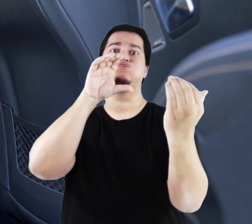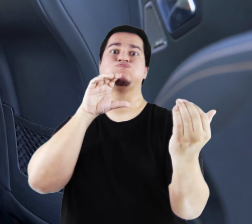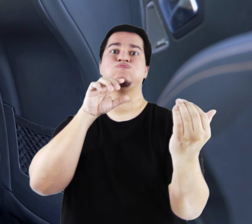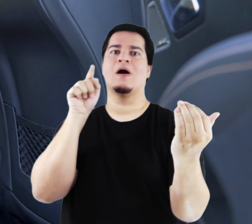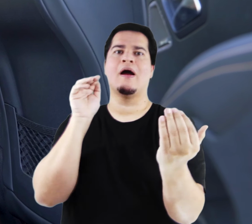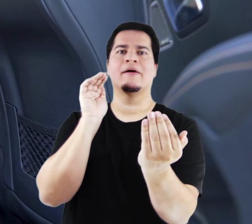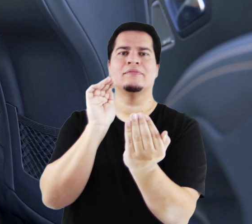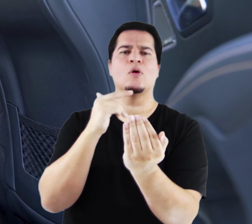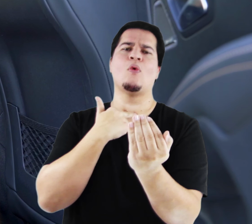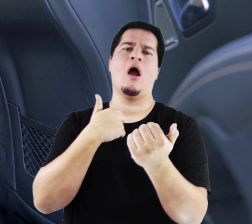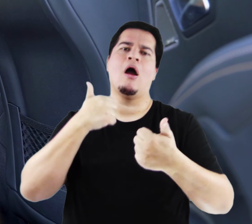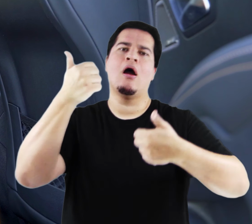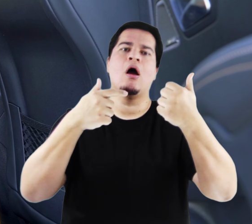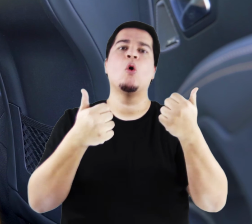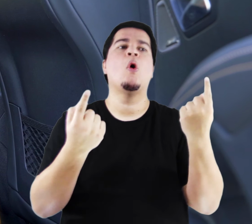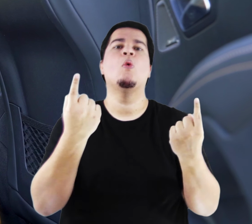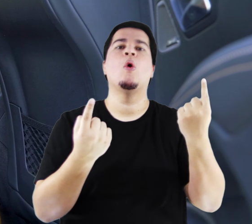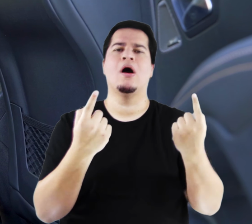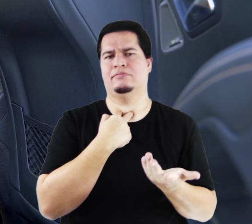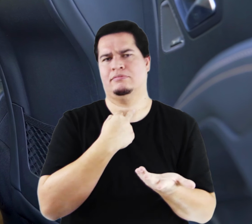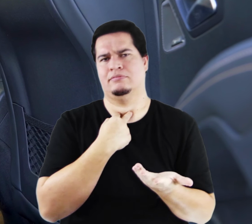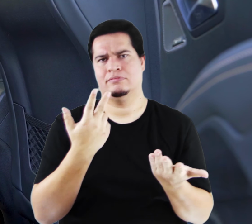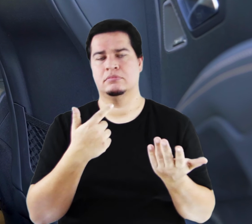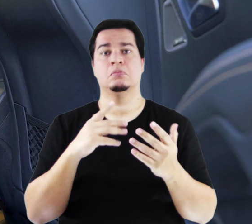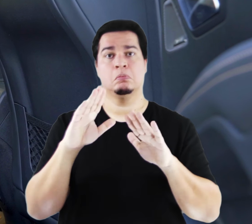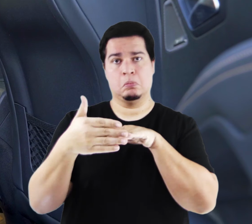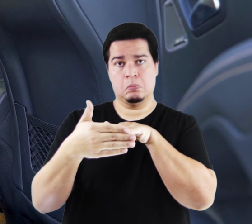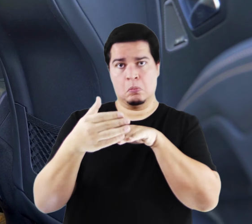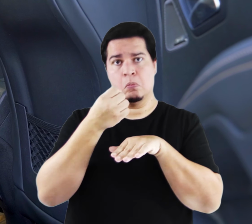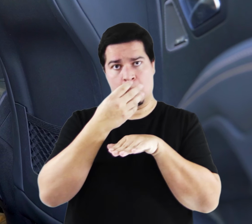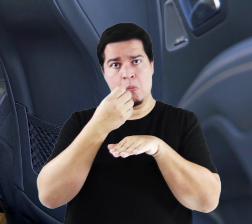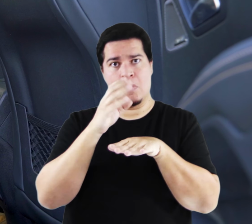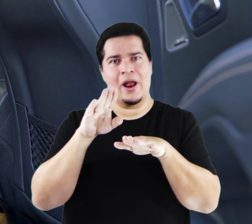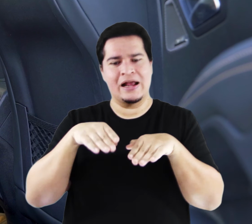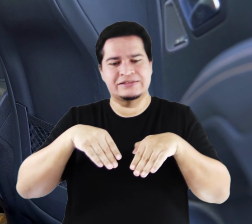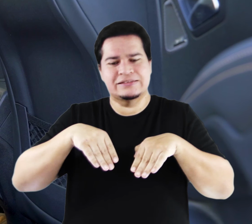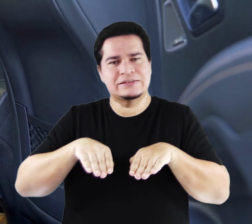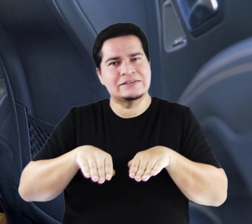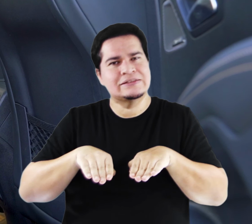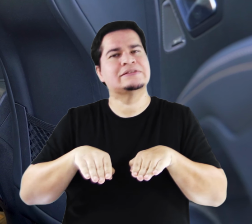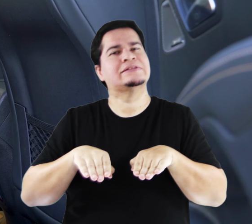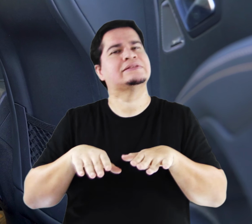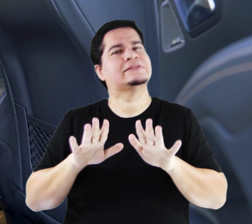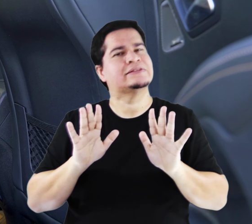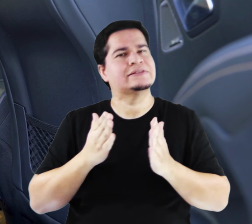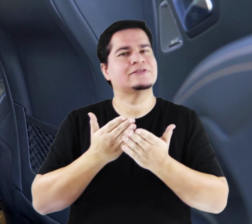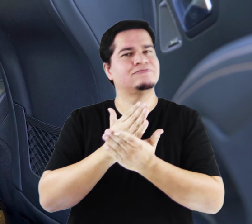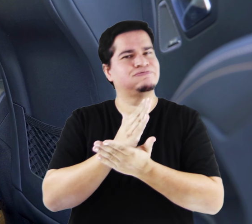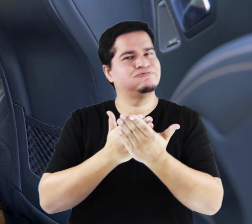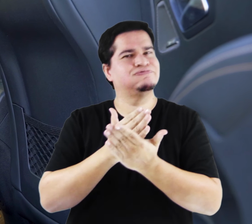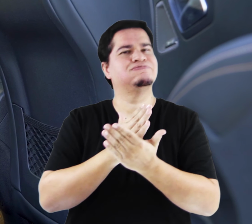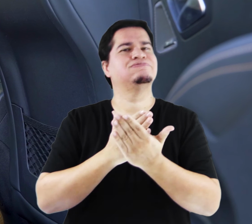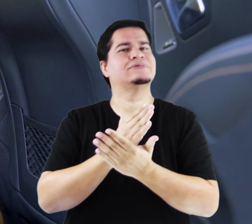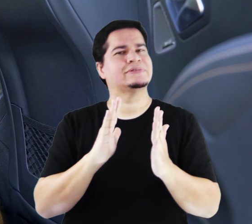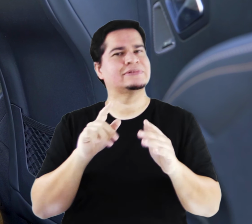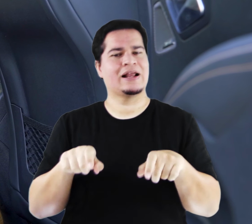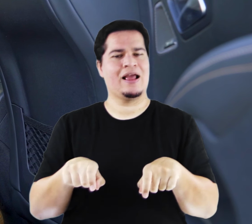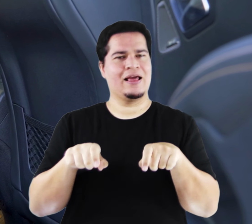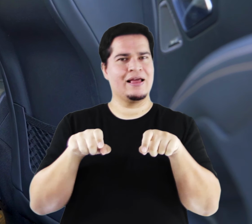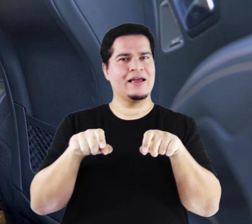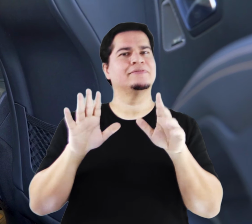entre-eixos bom aqui, mas essa vantagem aqui você se perde se você não consegue utilizar os pés muito bem e você fica com a coxa aqui tão elevada. Então, a altura